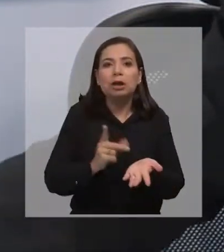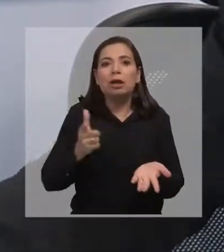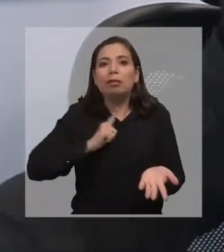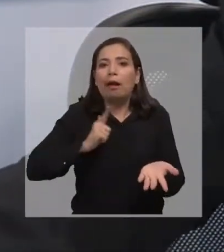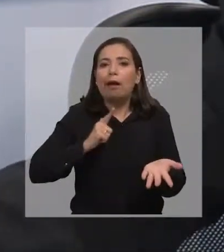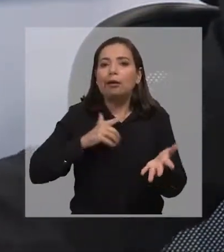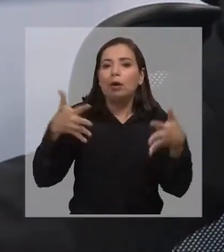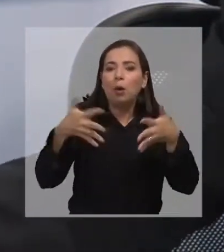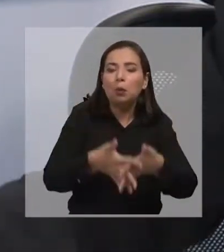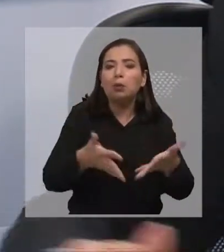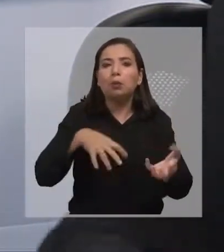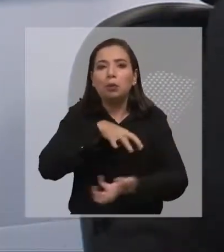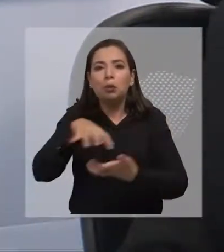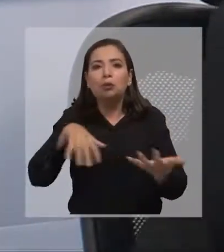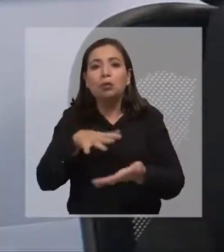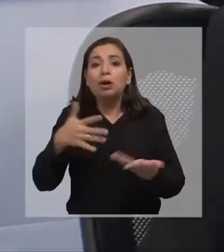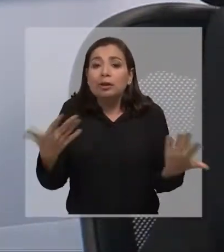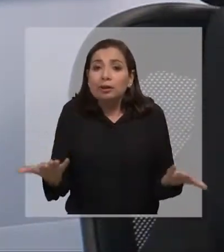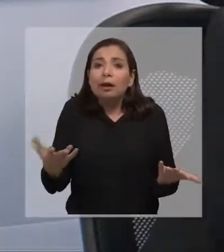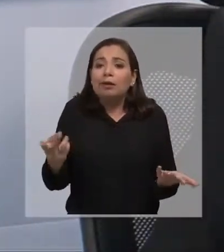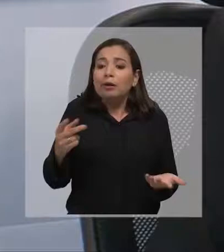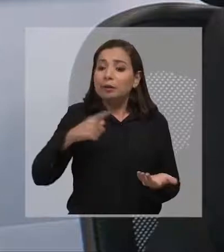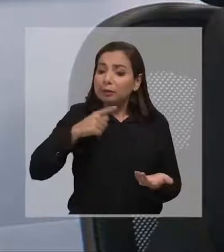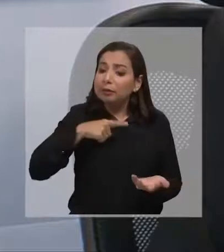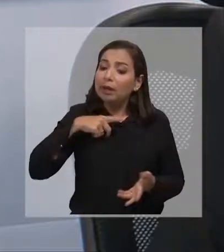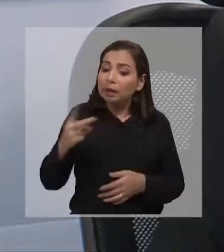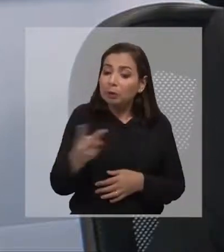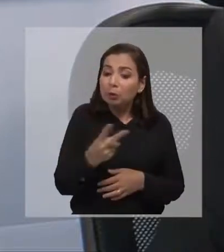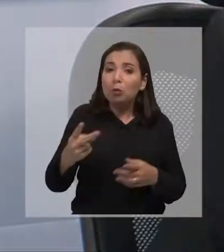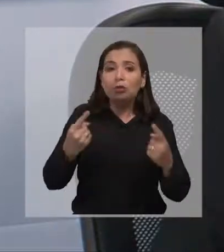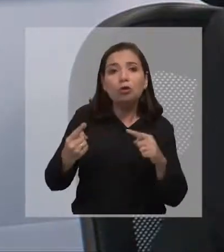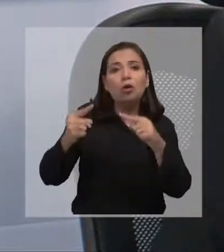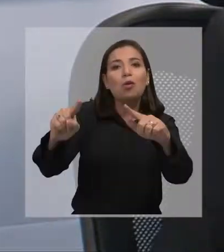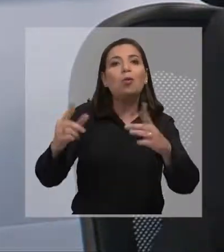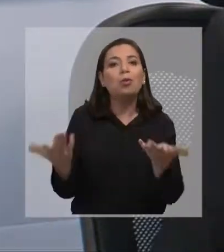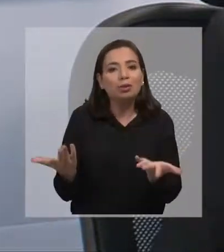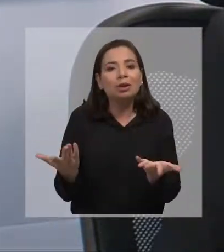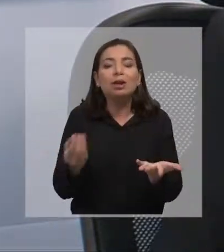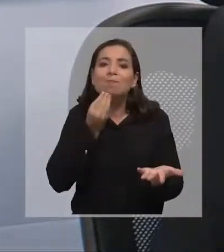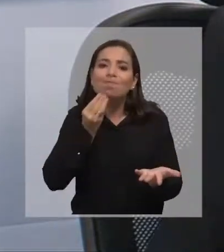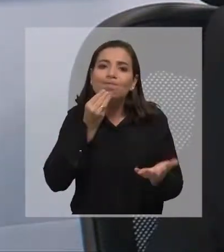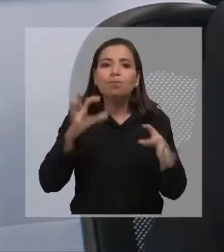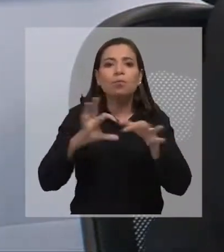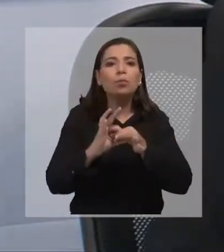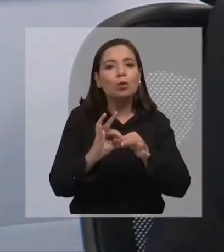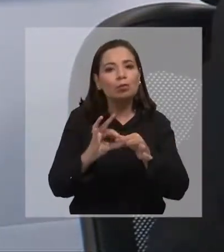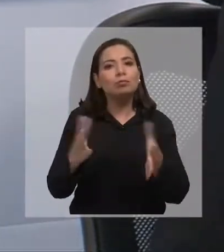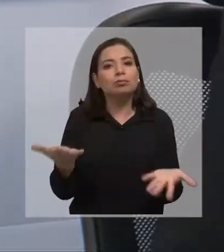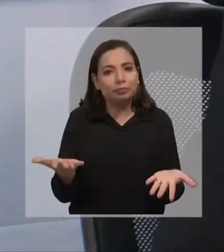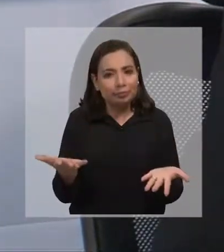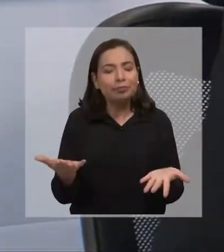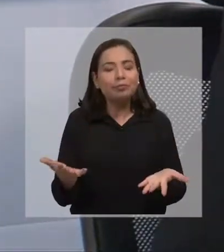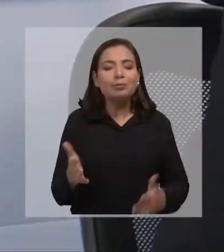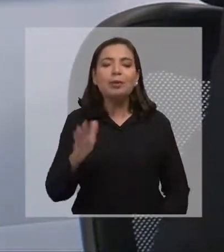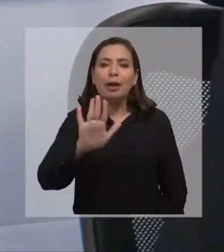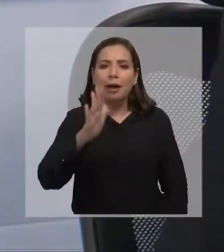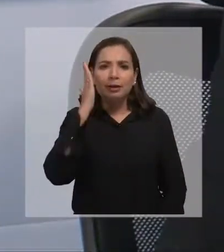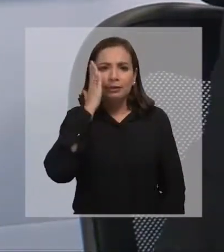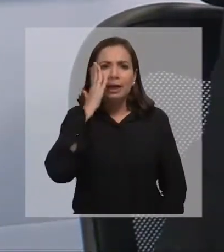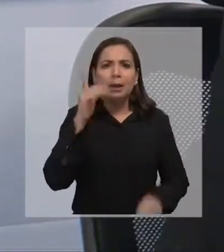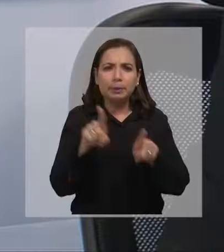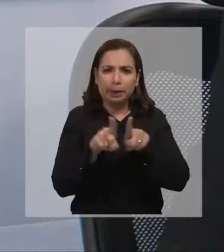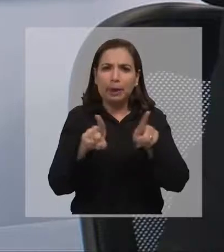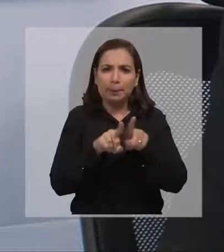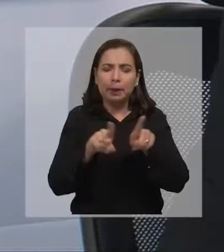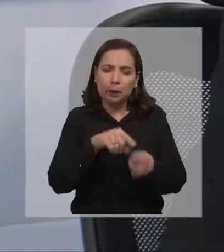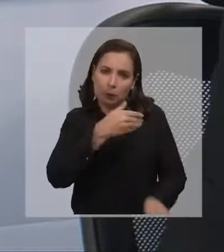elencou aí vários deles. Mas uma coisa eu garanto, Paulo, já no final do segundo bloco, o governador Camilo Santana está em